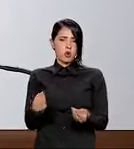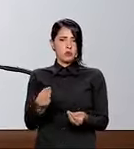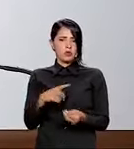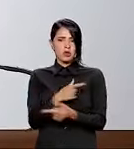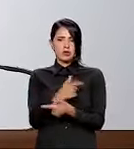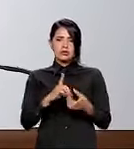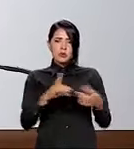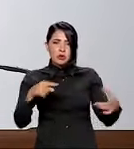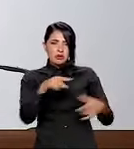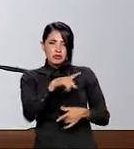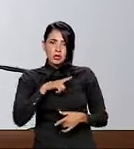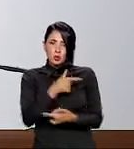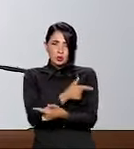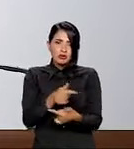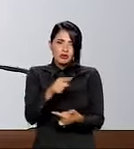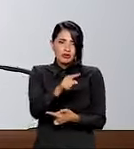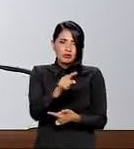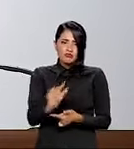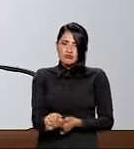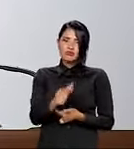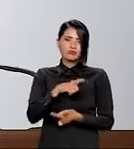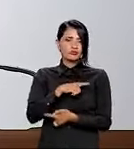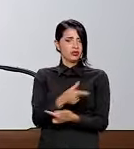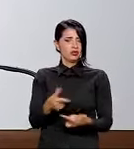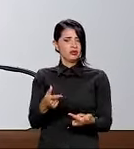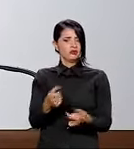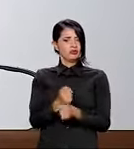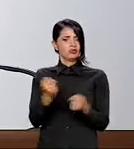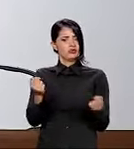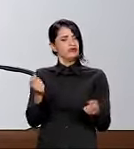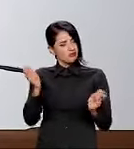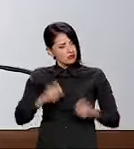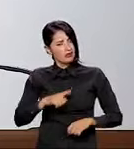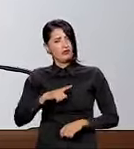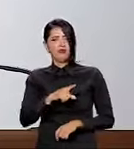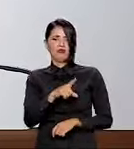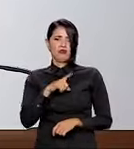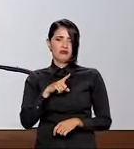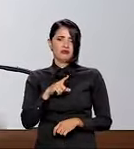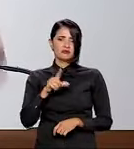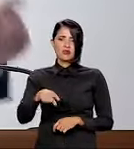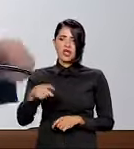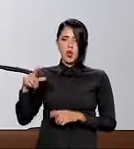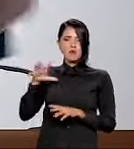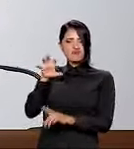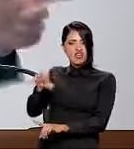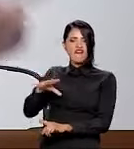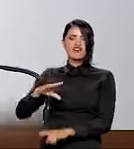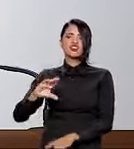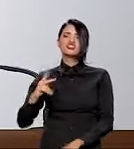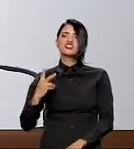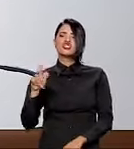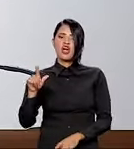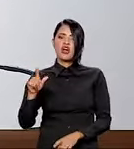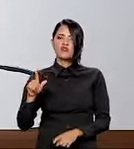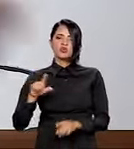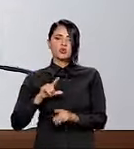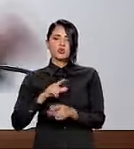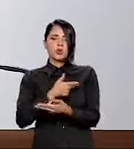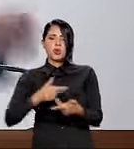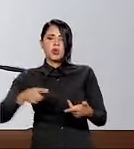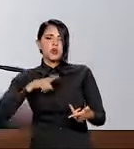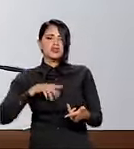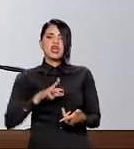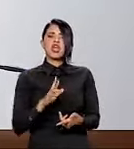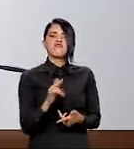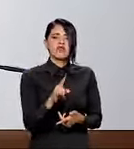mínimo de democracia na Venezuela. Não é possível. Eu brigava com o Chávez que qualquer coisa o Chávez queria fazer um referendo.